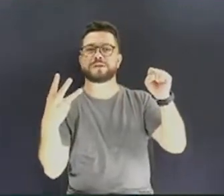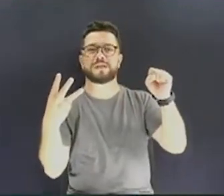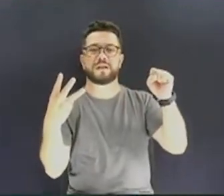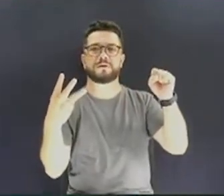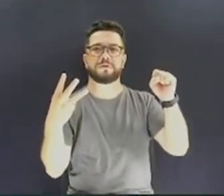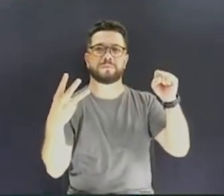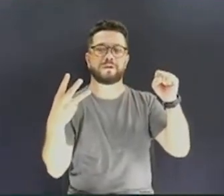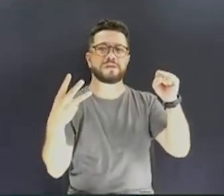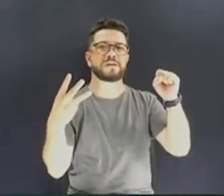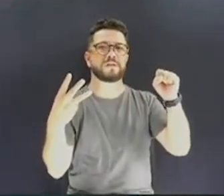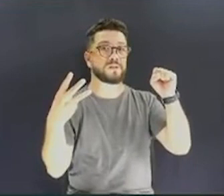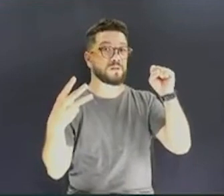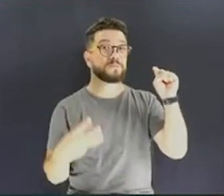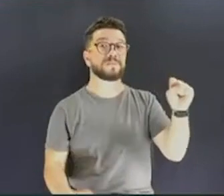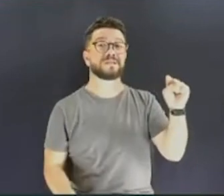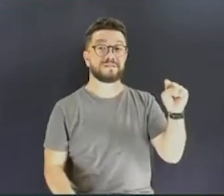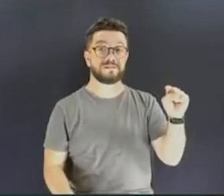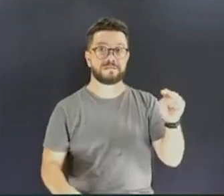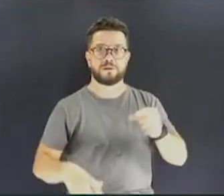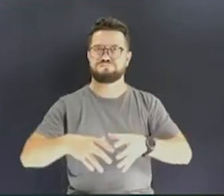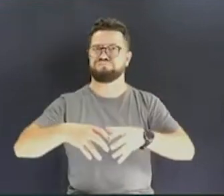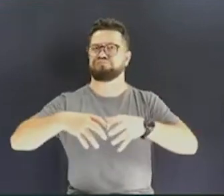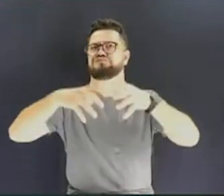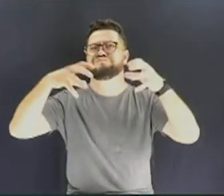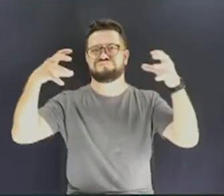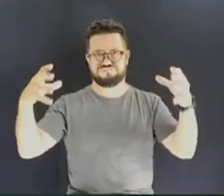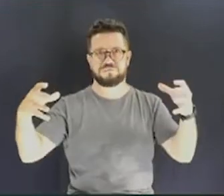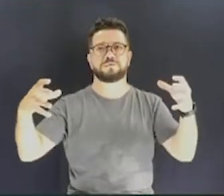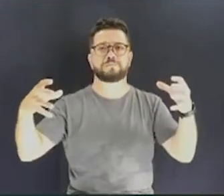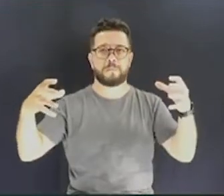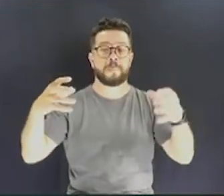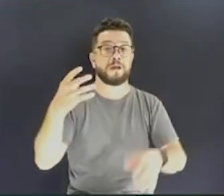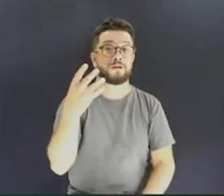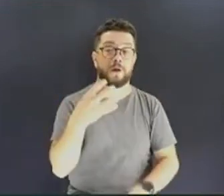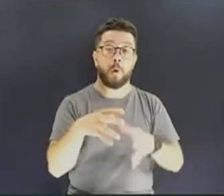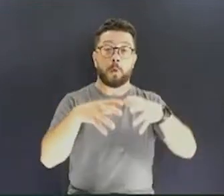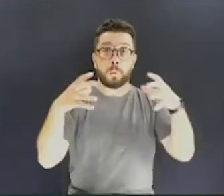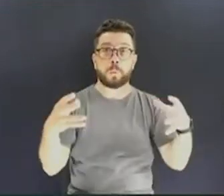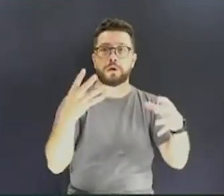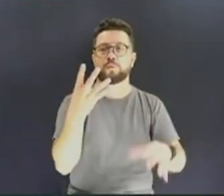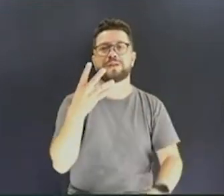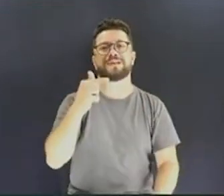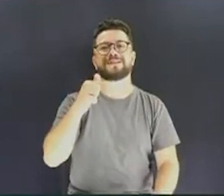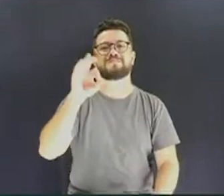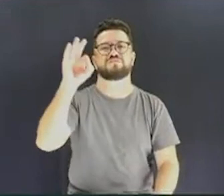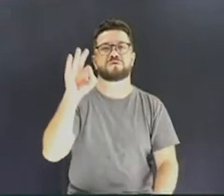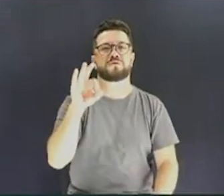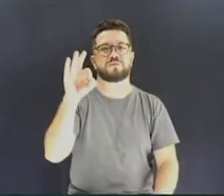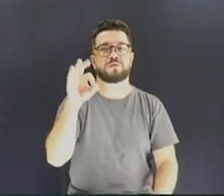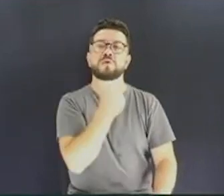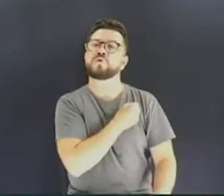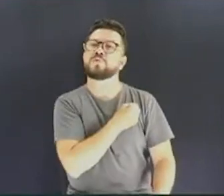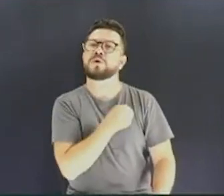58 milhões. Cresceu o número de atendimentos 47% e o número de funcionários